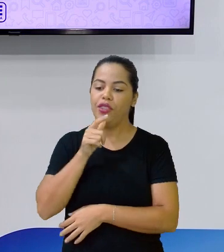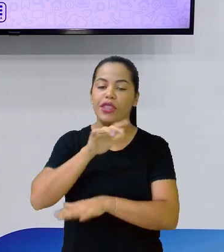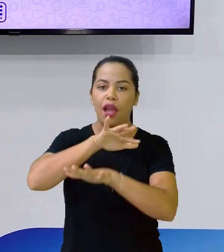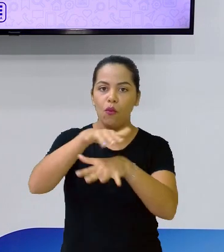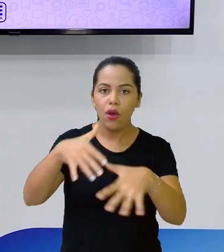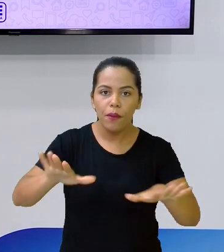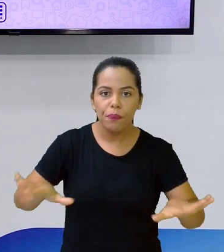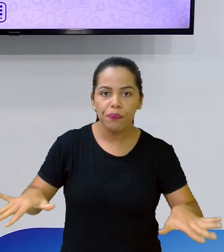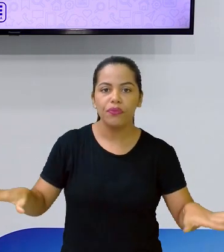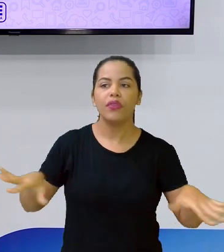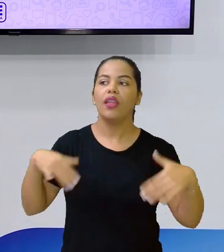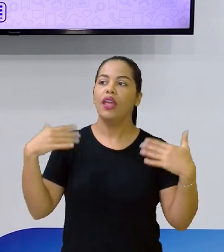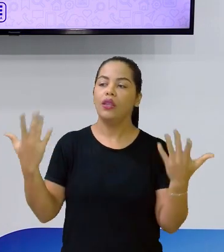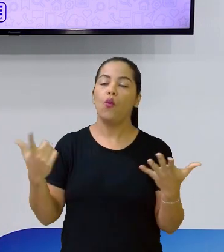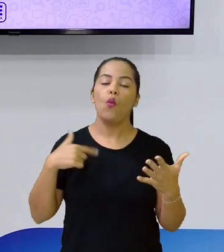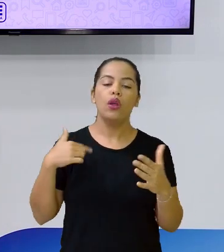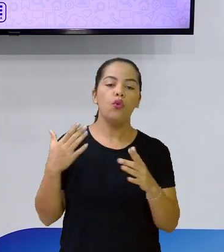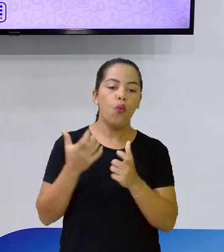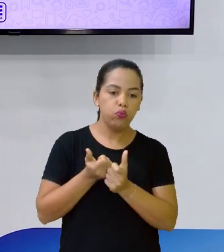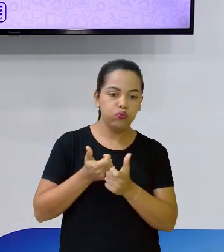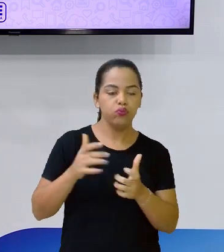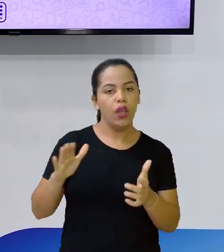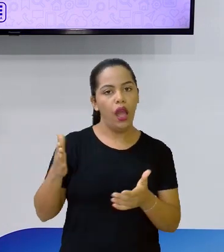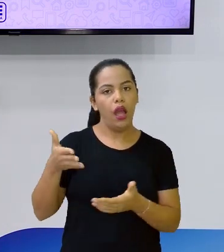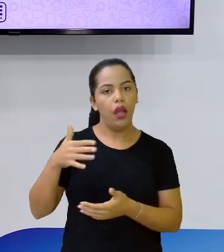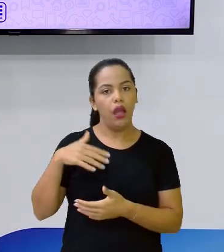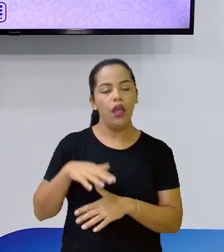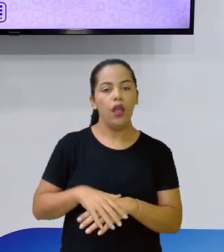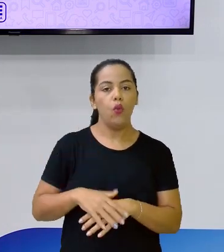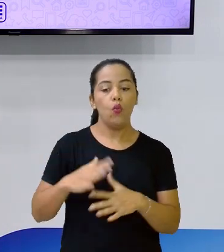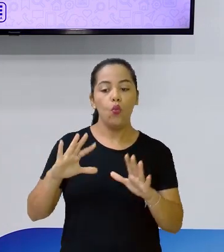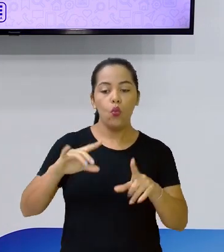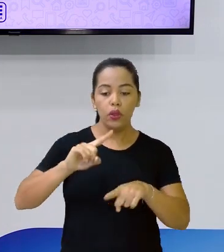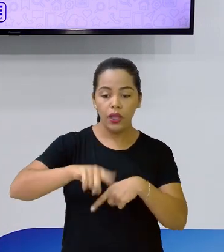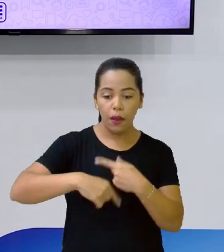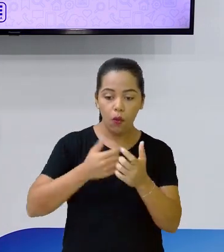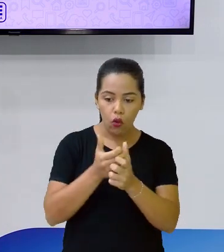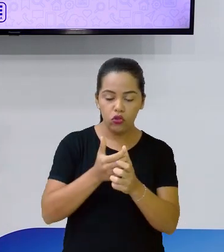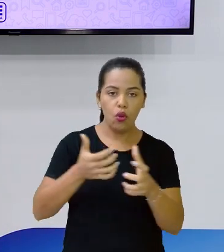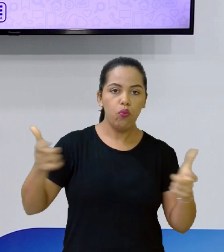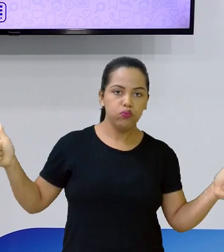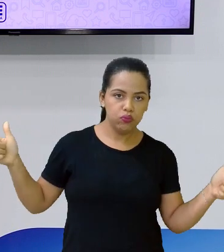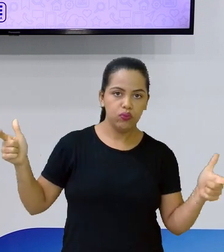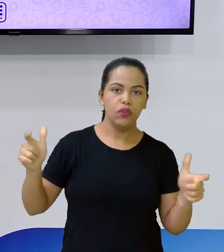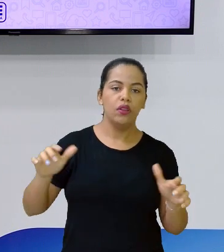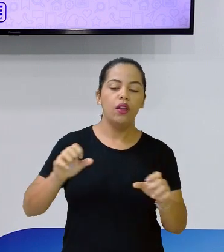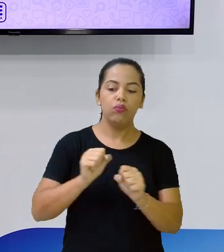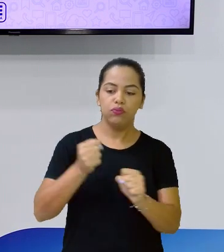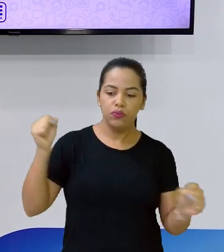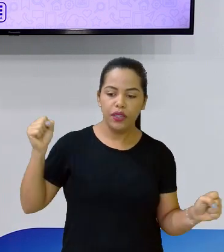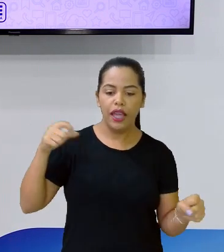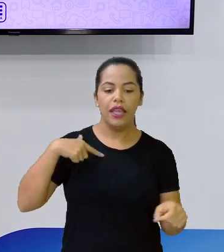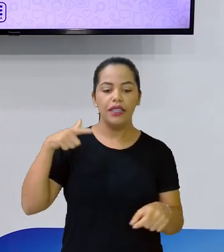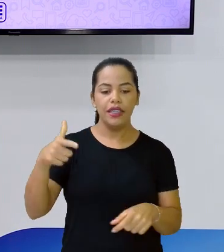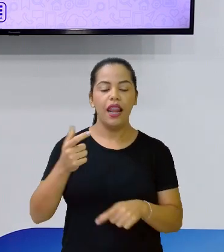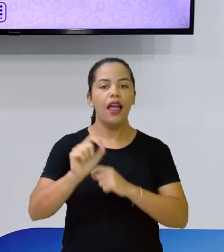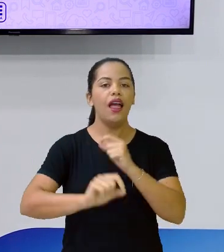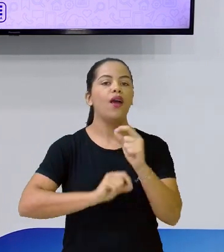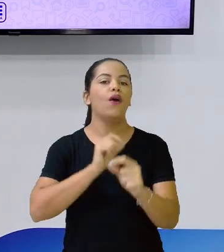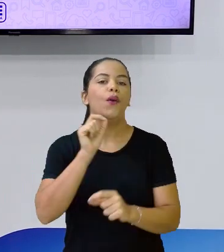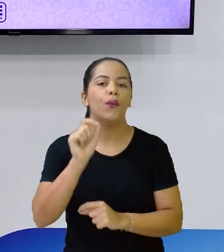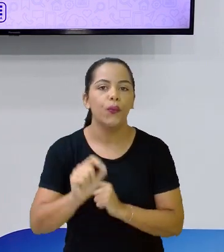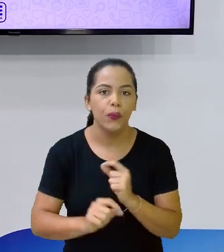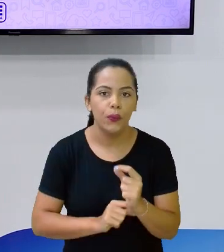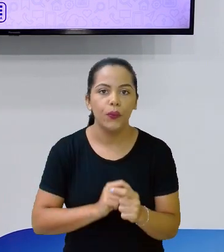na fase adulta. Ela é a única baleia que é totalmente branca, gente, naturalmente, tá? Mas o que eu posso falar